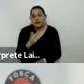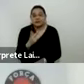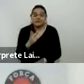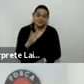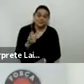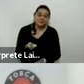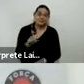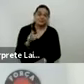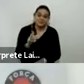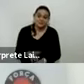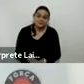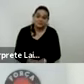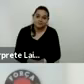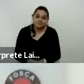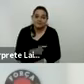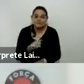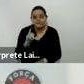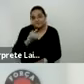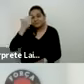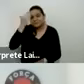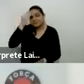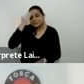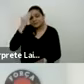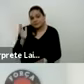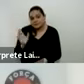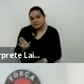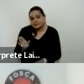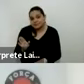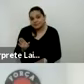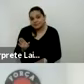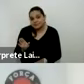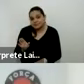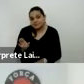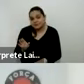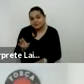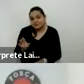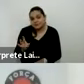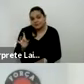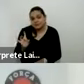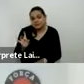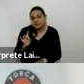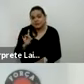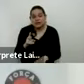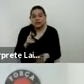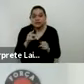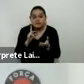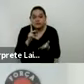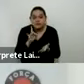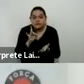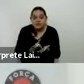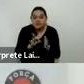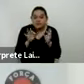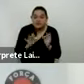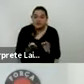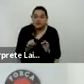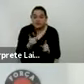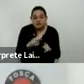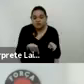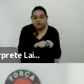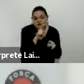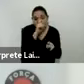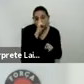Né? A gente sabe que não é por aí, que a bandeira jamais deveria ter sido trocada, porque em um momento